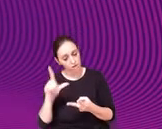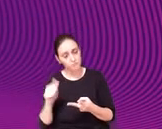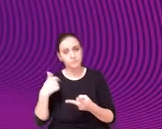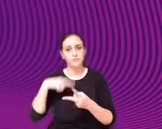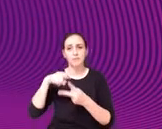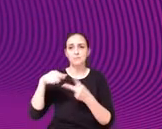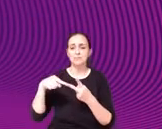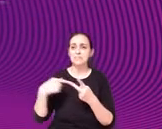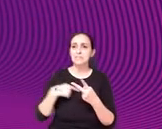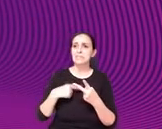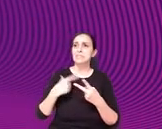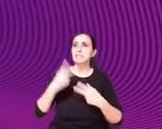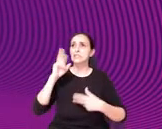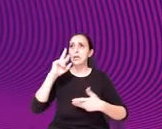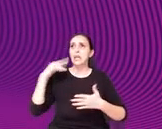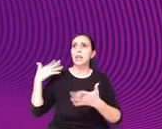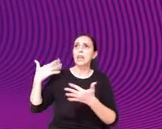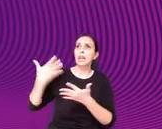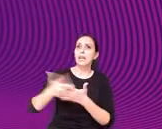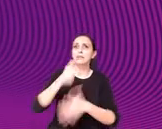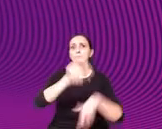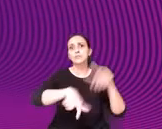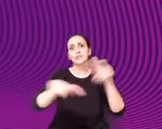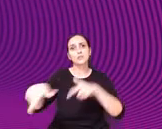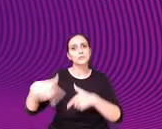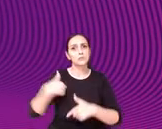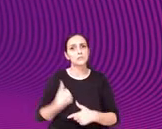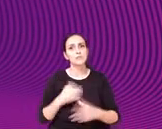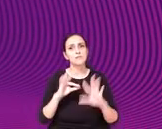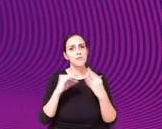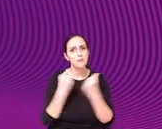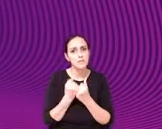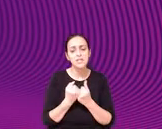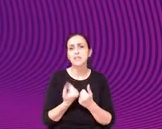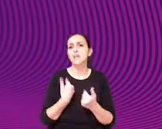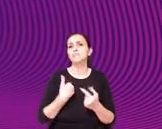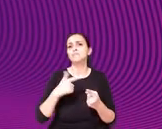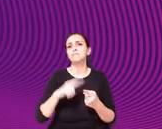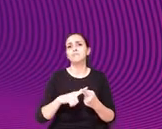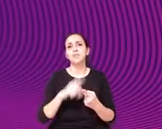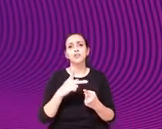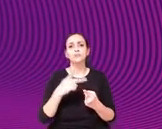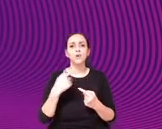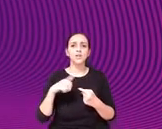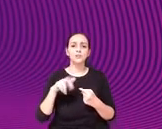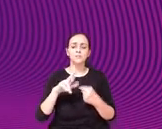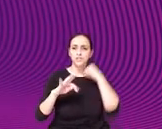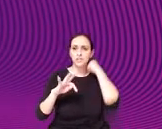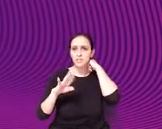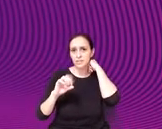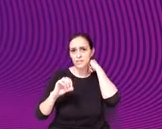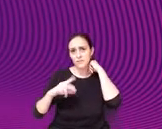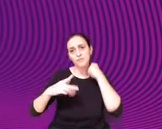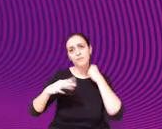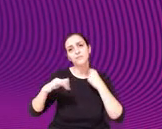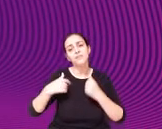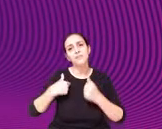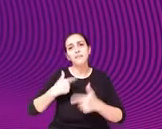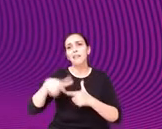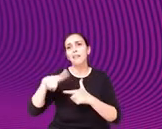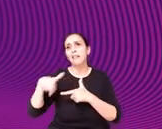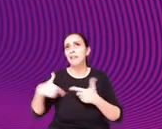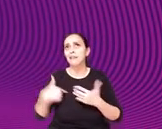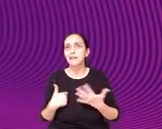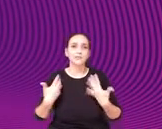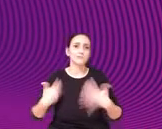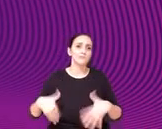história rica de várias pessoas na família com história de hipertrófica, minha irmã, meus X, meus sobrinhos, meu pai teve morte súbita. Tenho ou